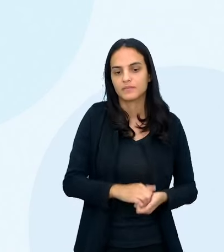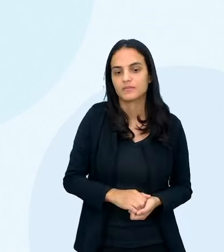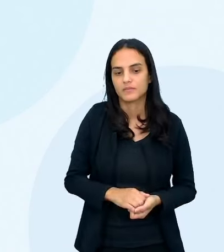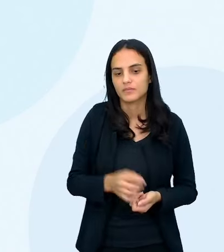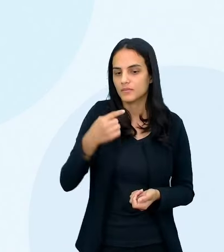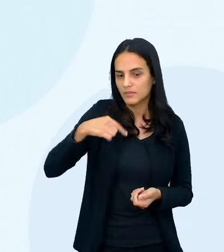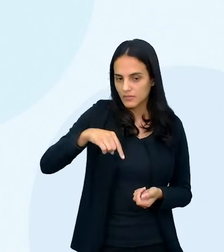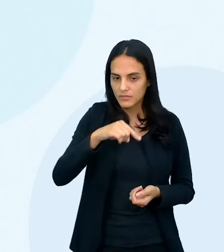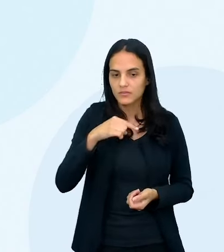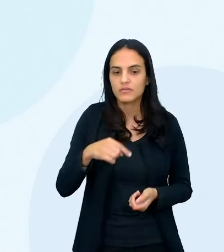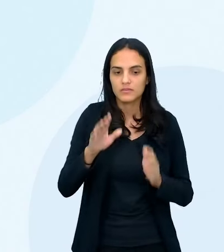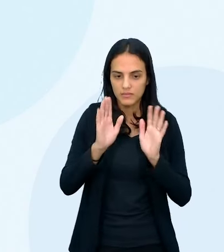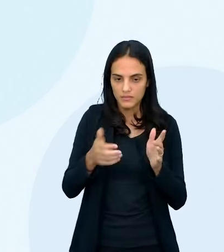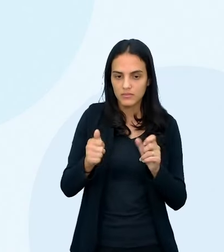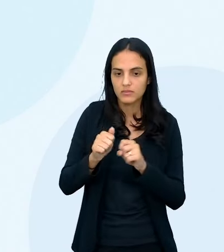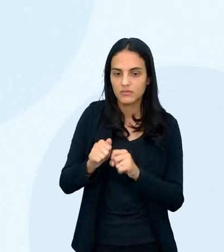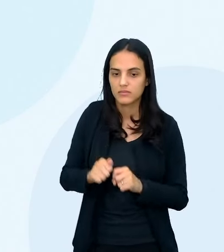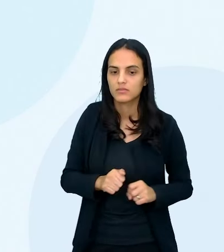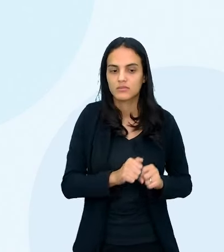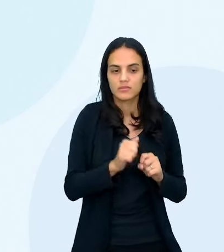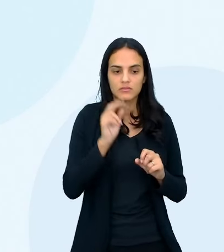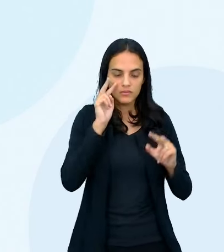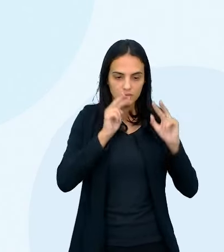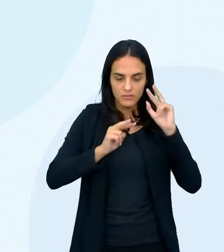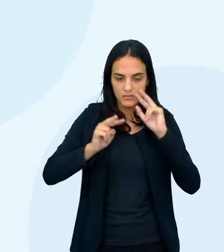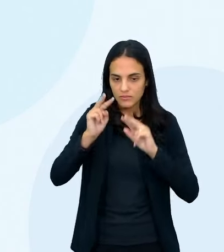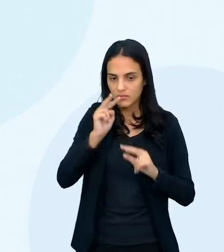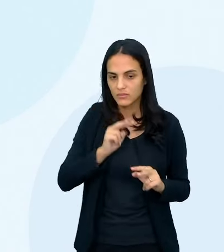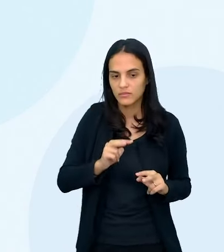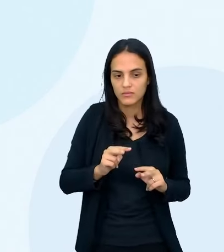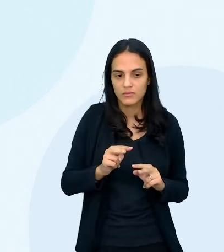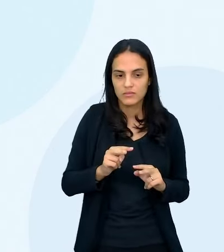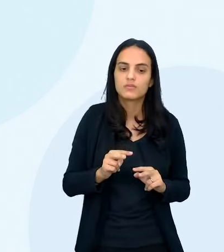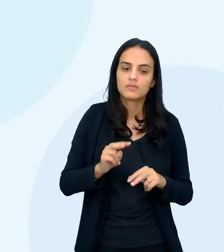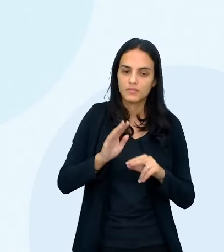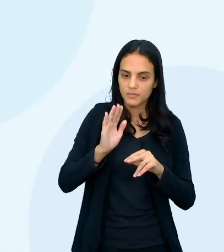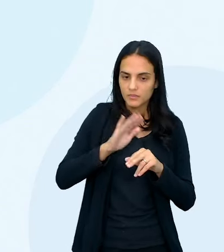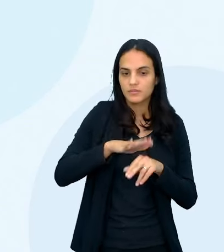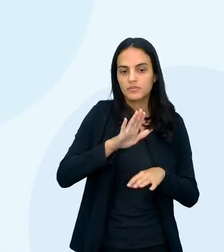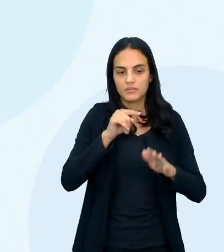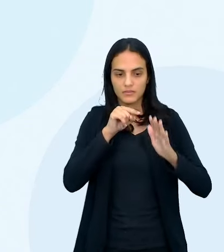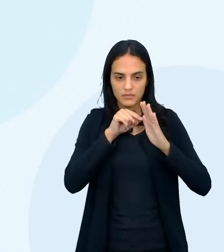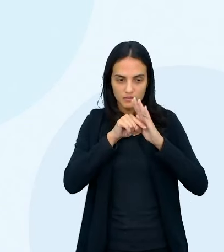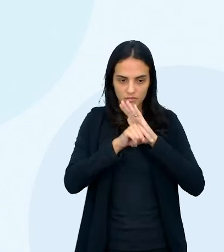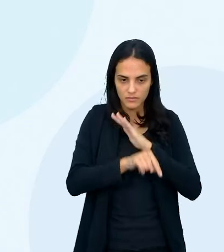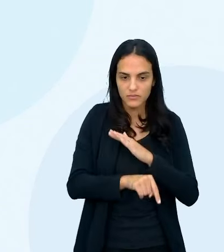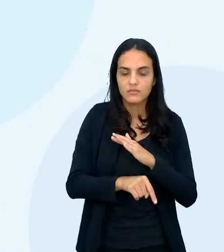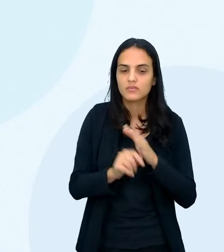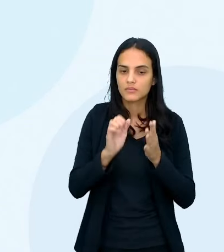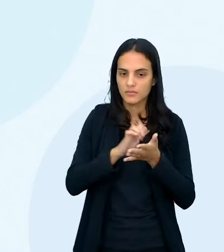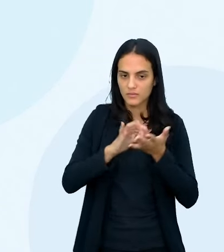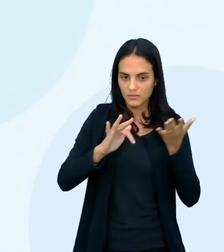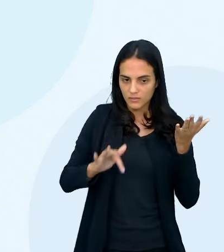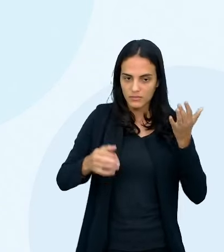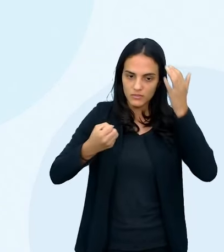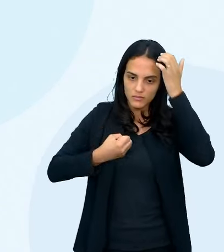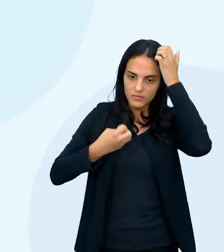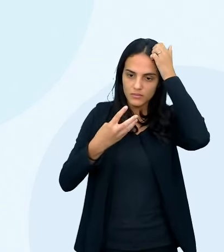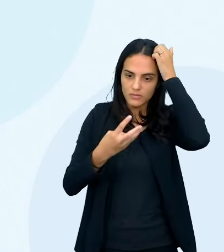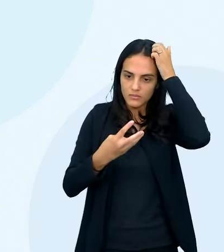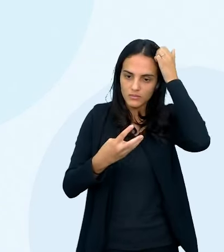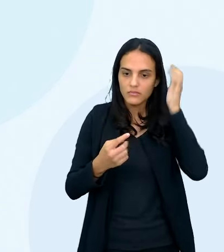a gente vai fazer uma visão mais um pouquinho mais aprofundada nessa atividade 3,